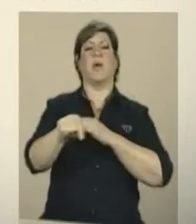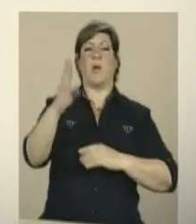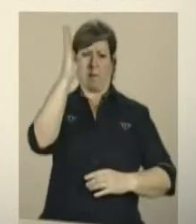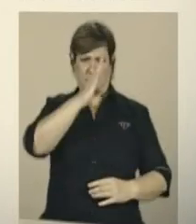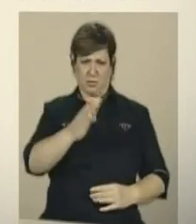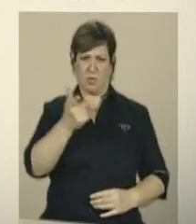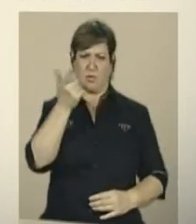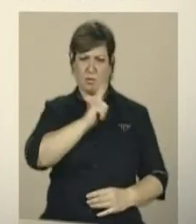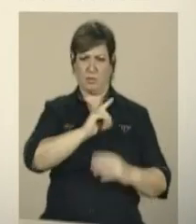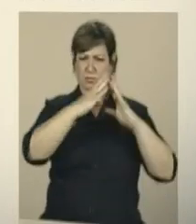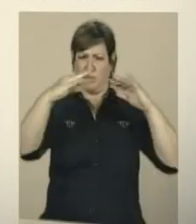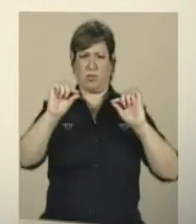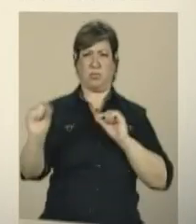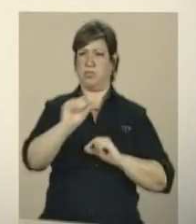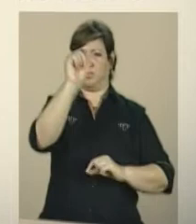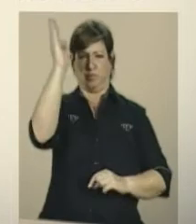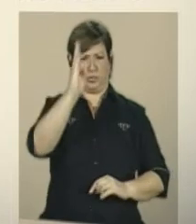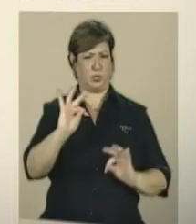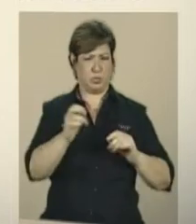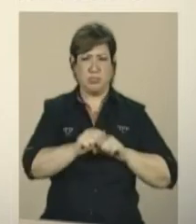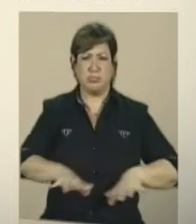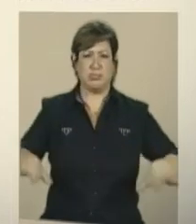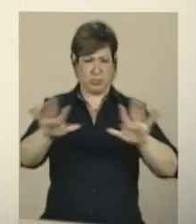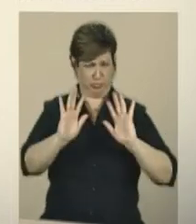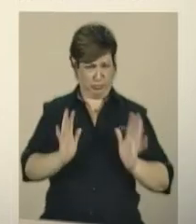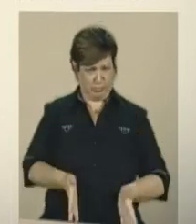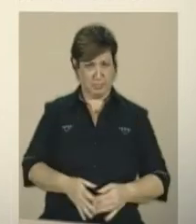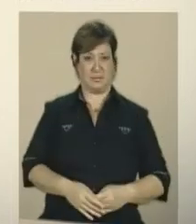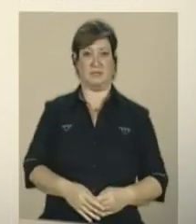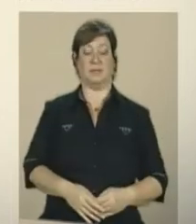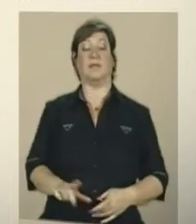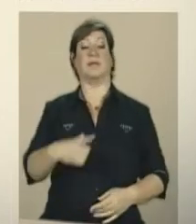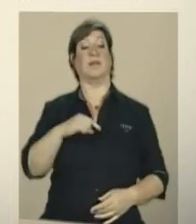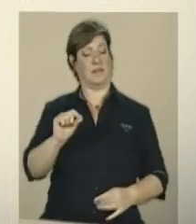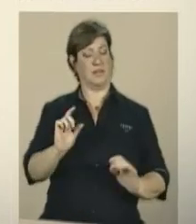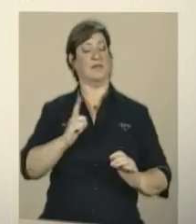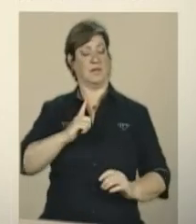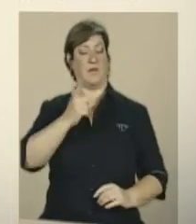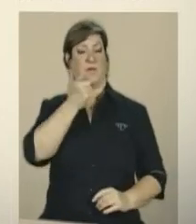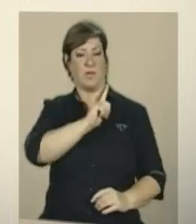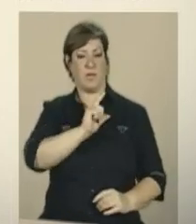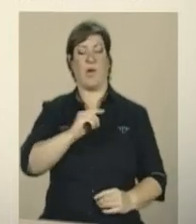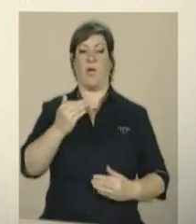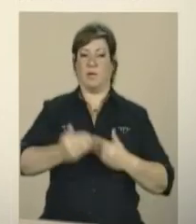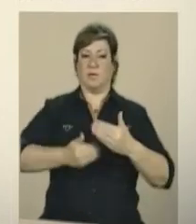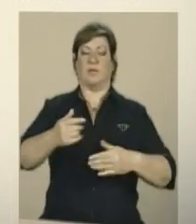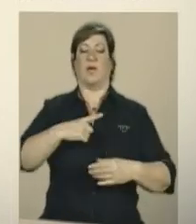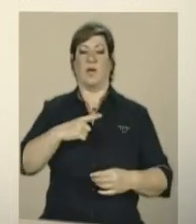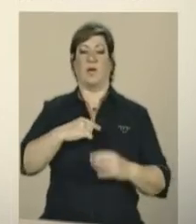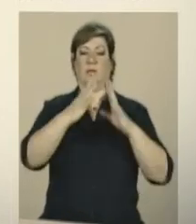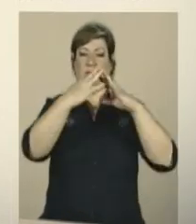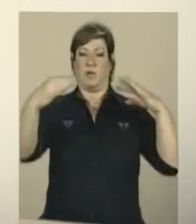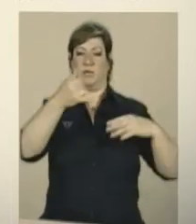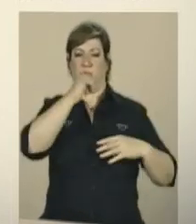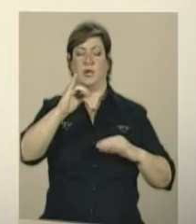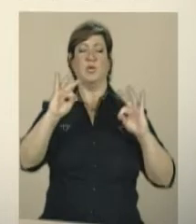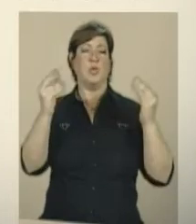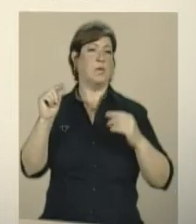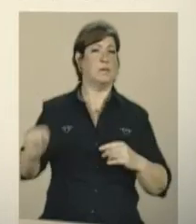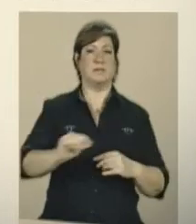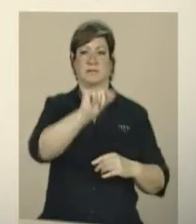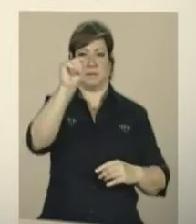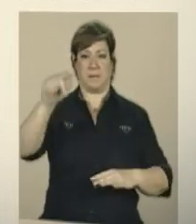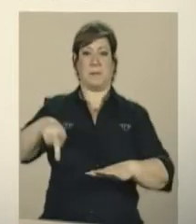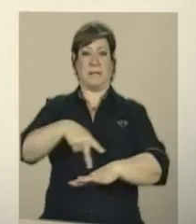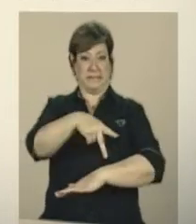o sonho de levar a energia a todos os lugares do país presidenta olha Lucio Está sim estamos conseguindo levar Luz elétrica a todos os cantos